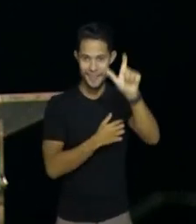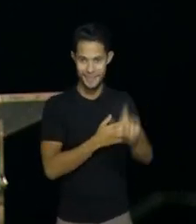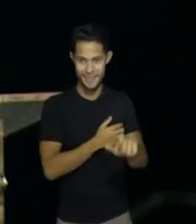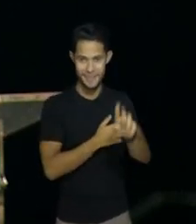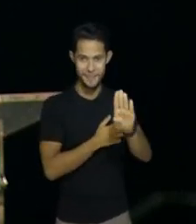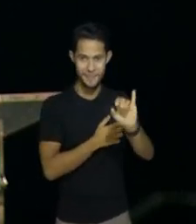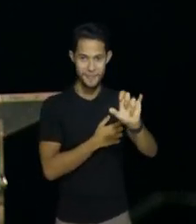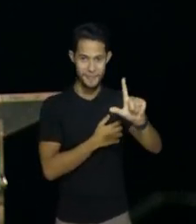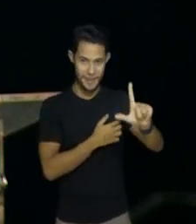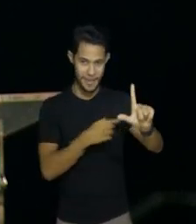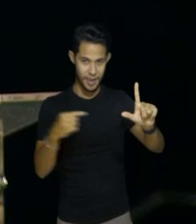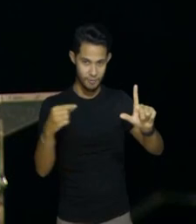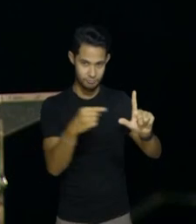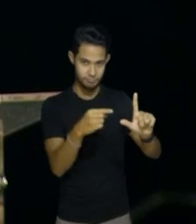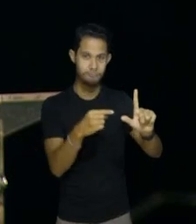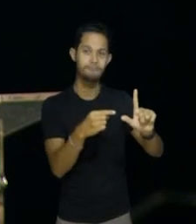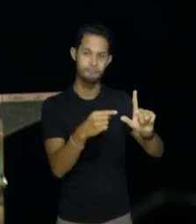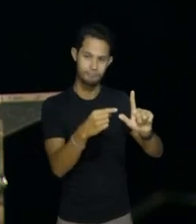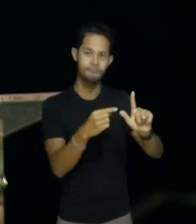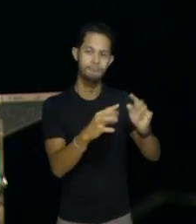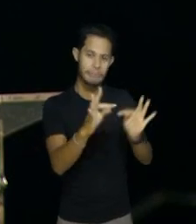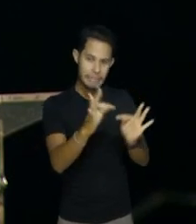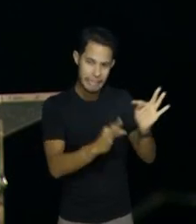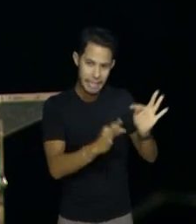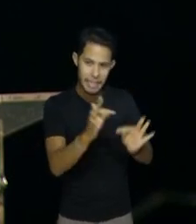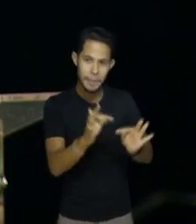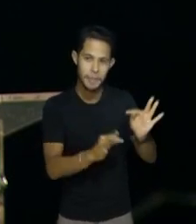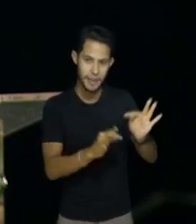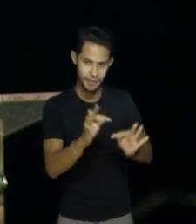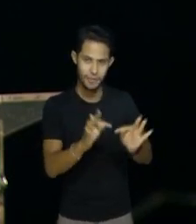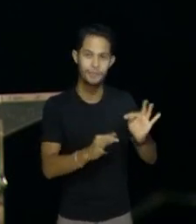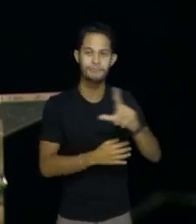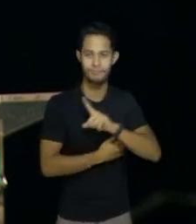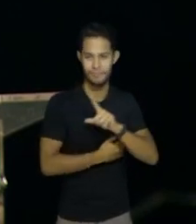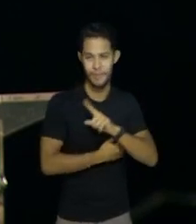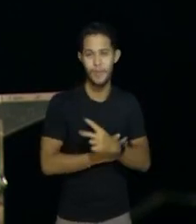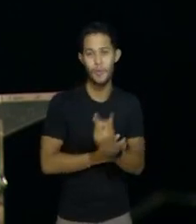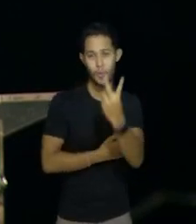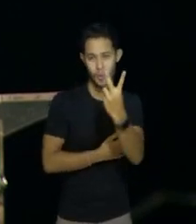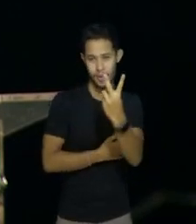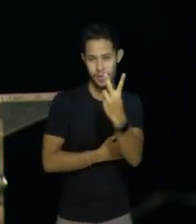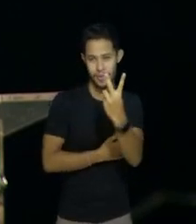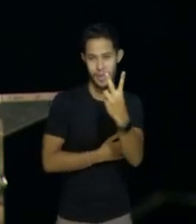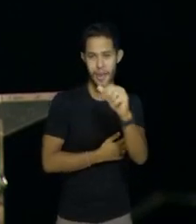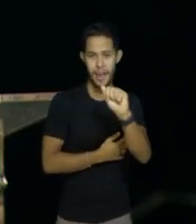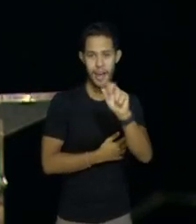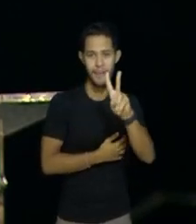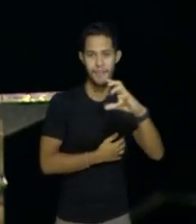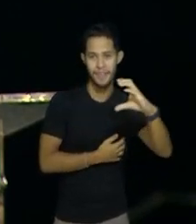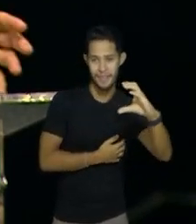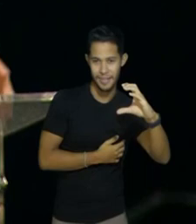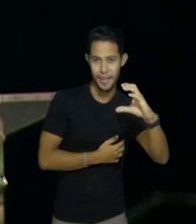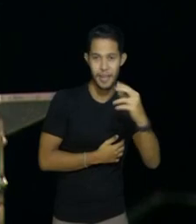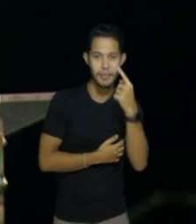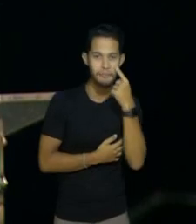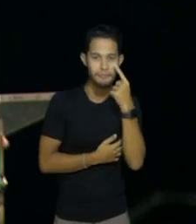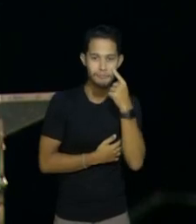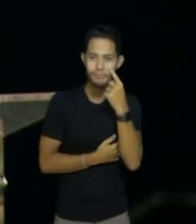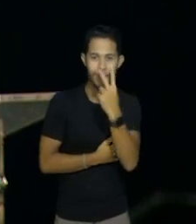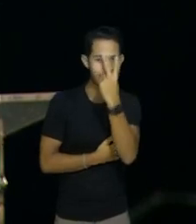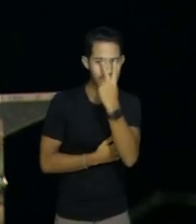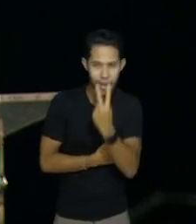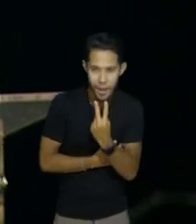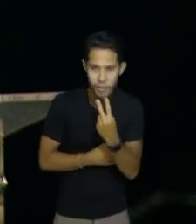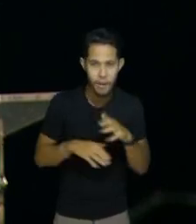no tratamento oncológico, ele veio a sofrer 2 AVCs, onde ele ficou sem enxergar, sem andar. E aí, nesses 2 anos, a gente viu